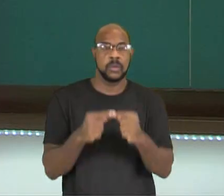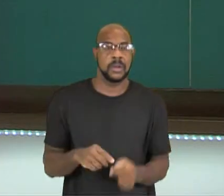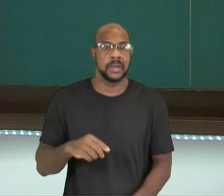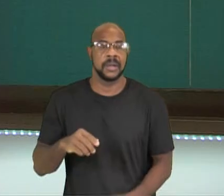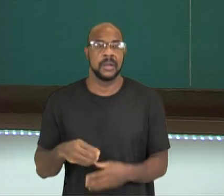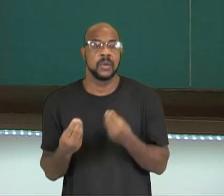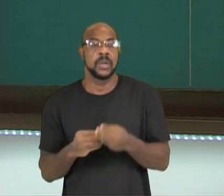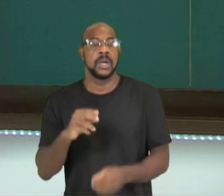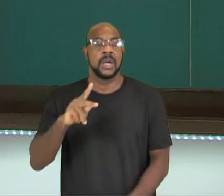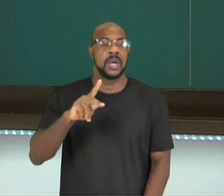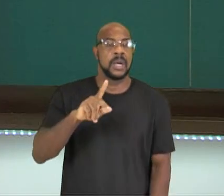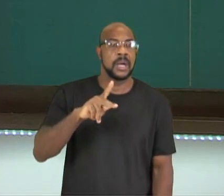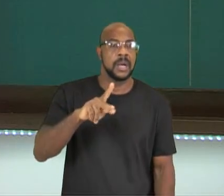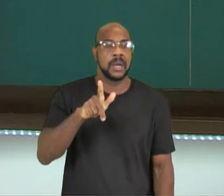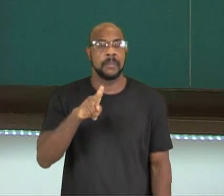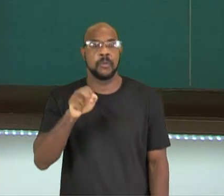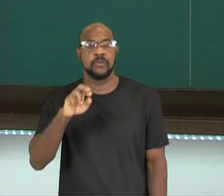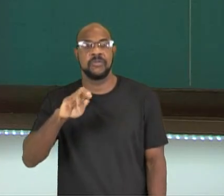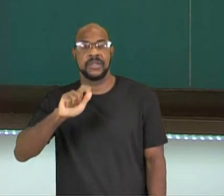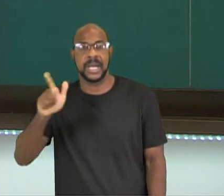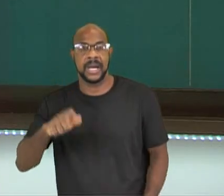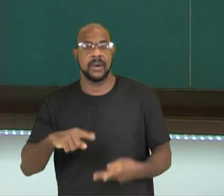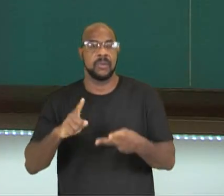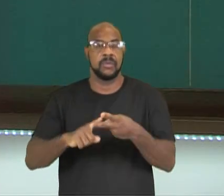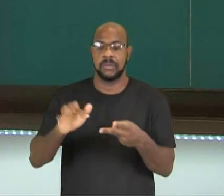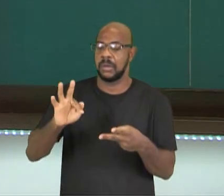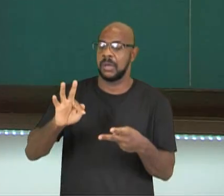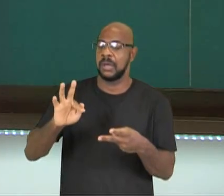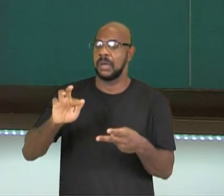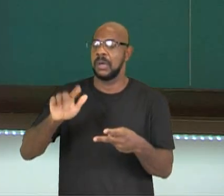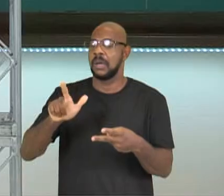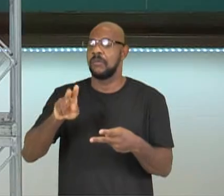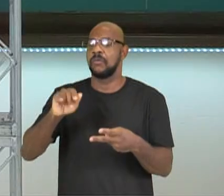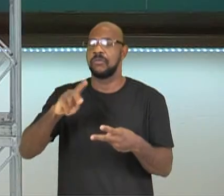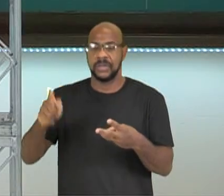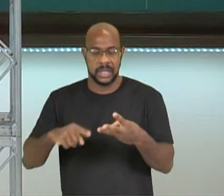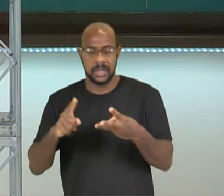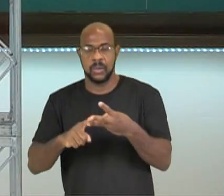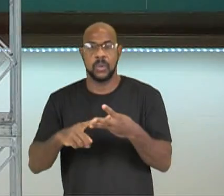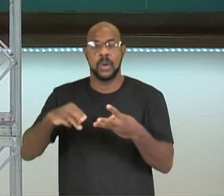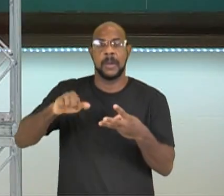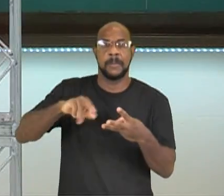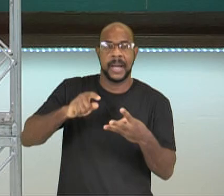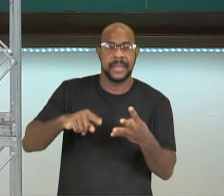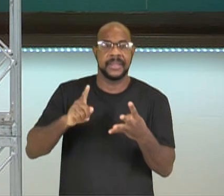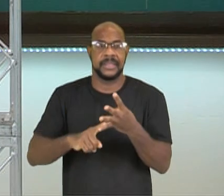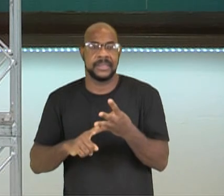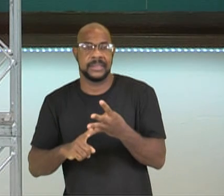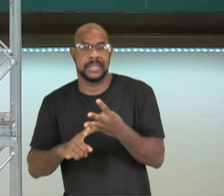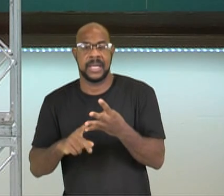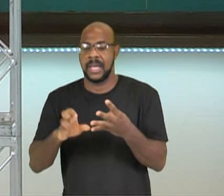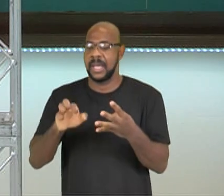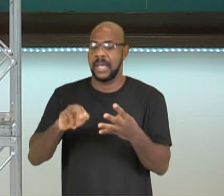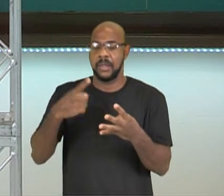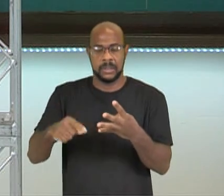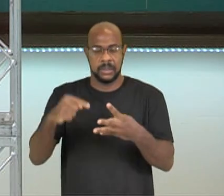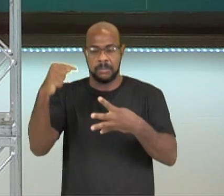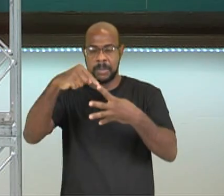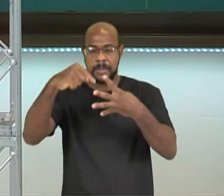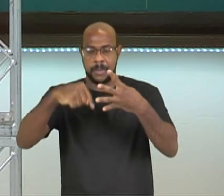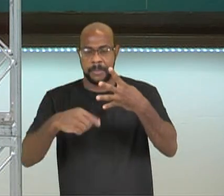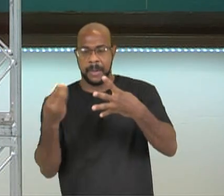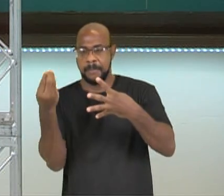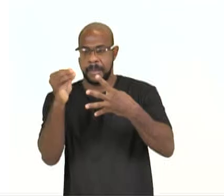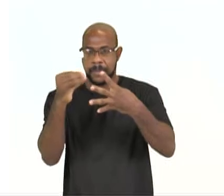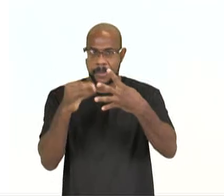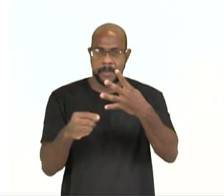que vocês acham que é fluvial? E o que vocês acham que é erosão marinha? Façam atividade, respondam com cuidado e a gente já volta